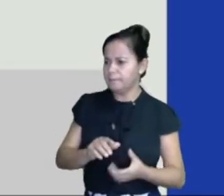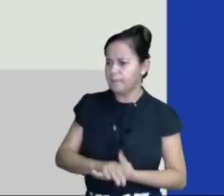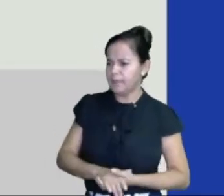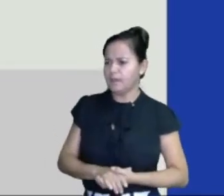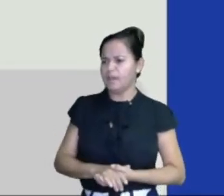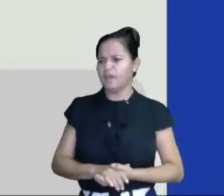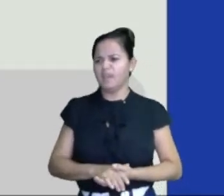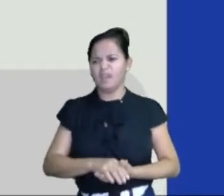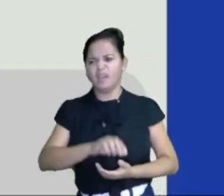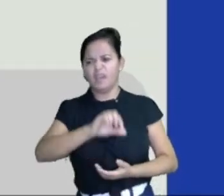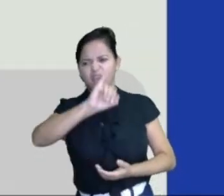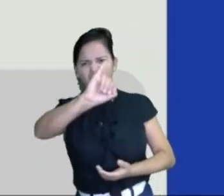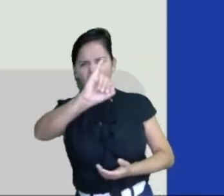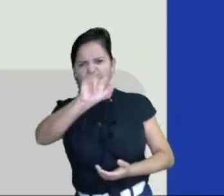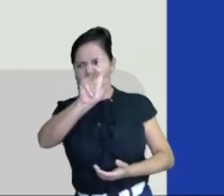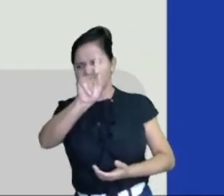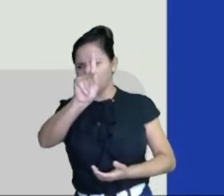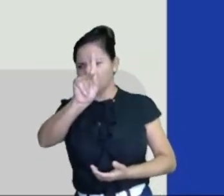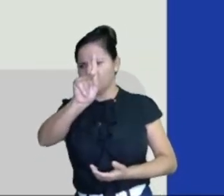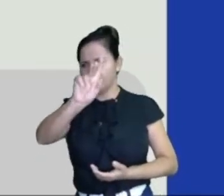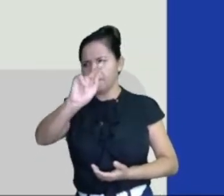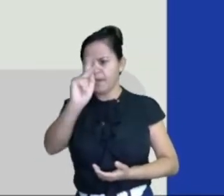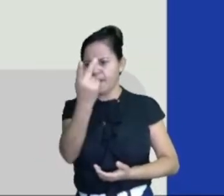isso, professora? IPHAN,